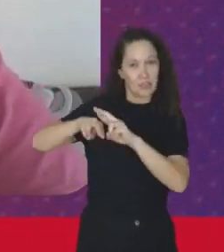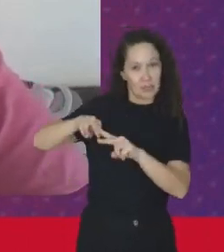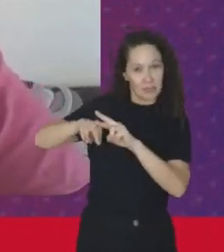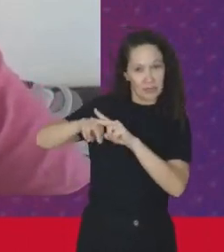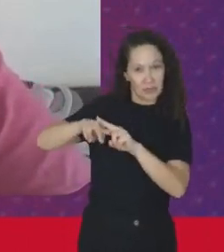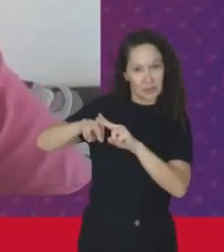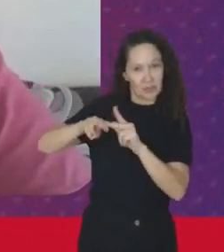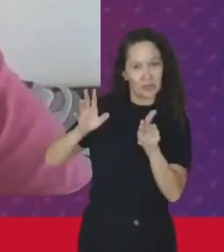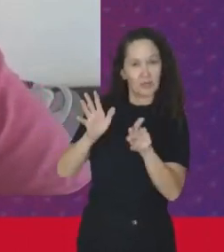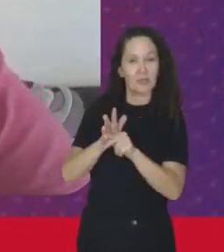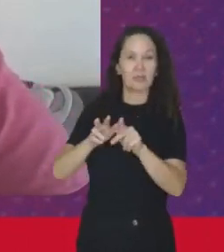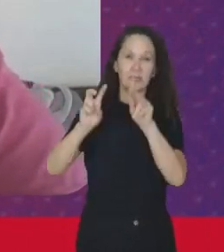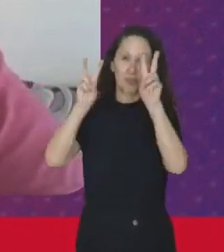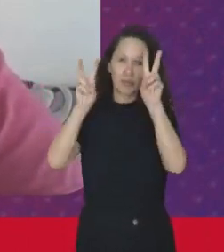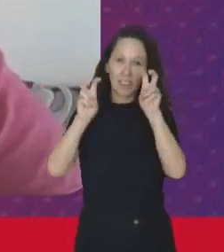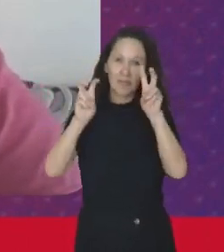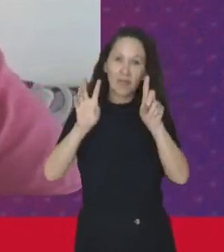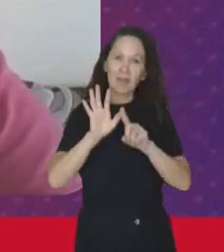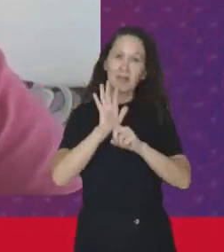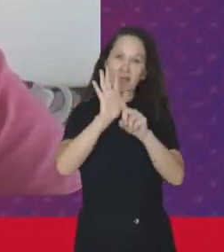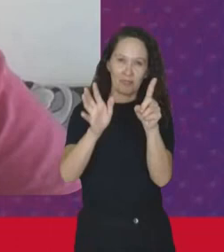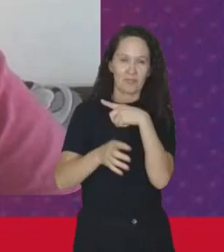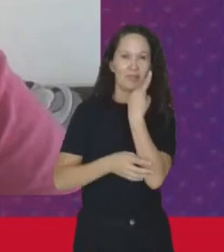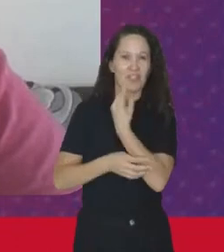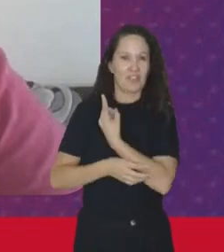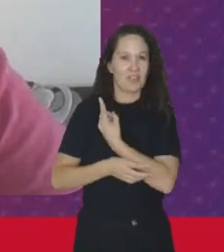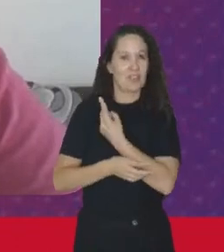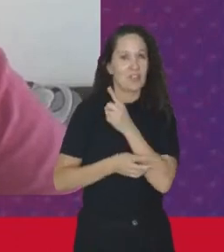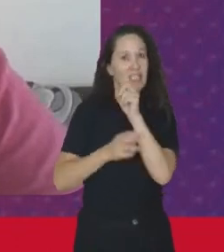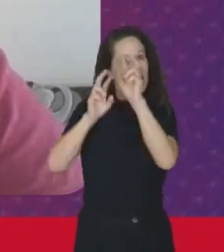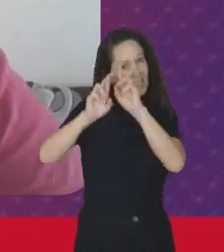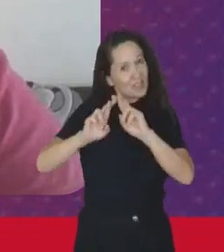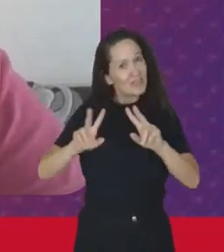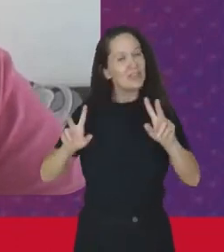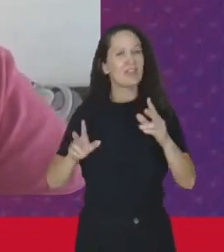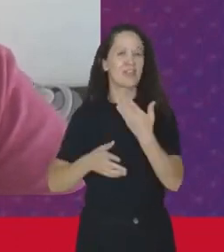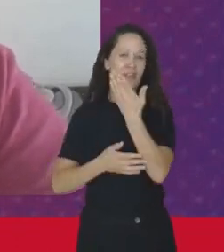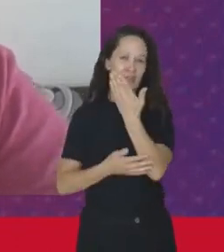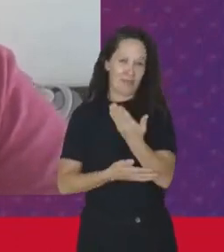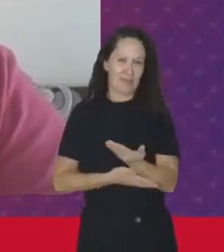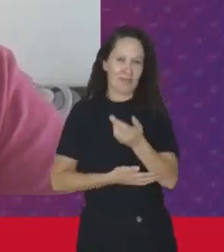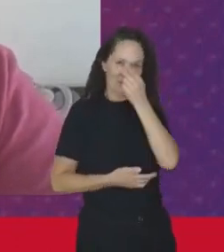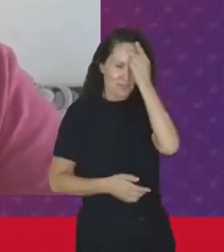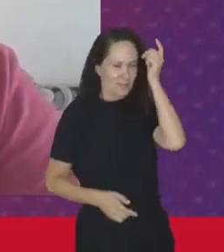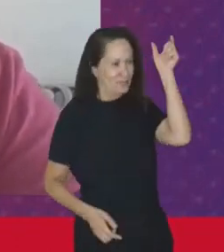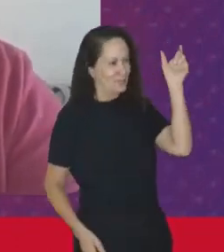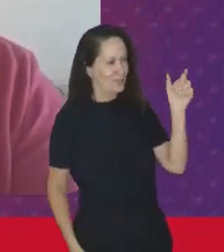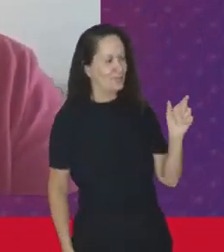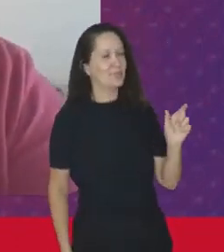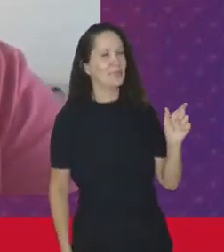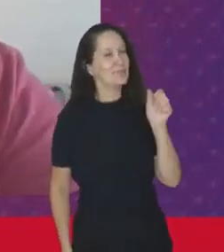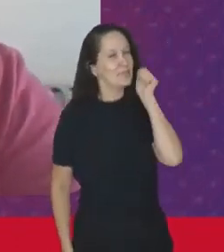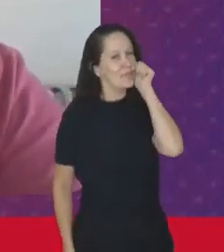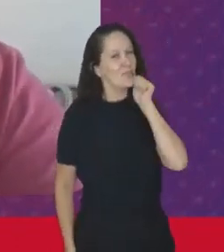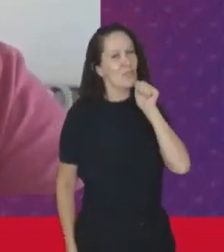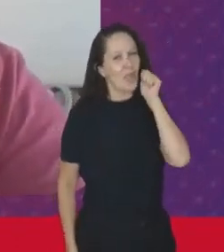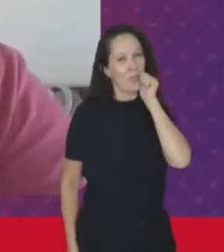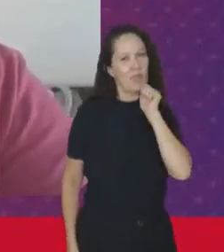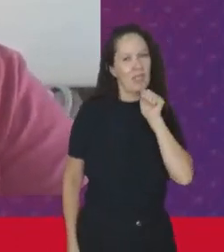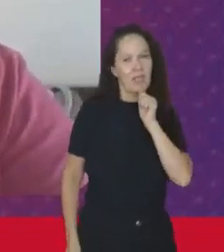gênero tem implicado, né? Muito diferente você ser uma